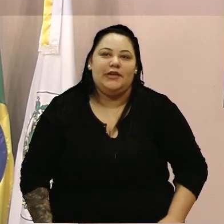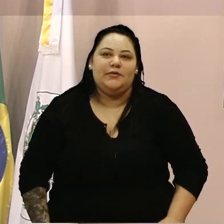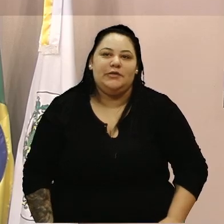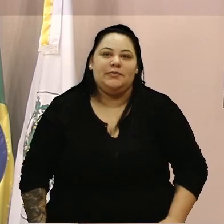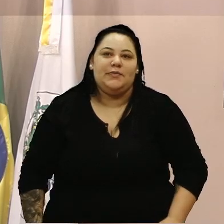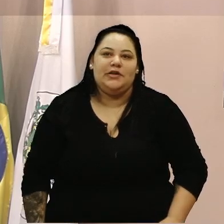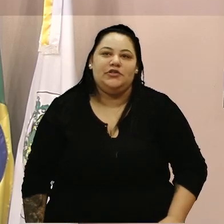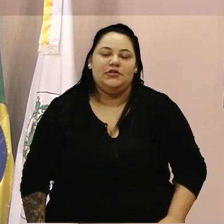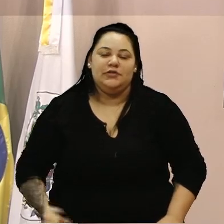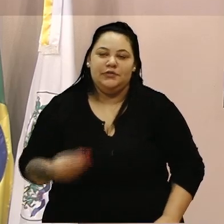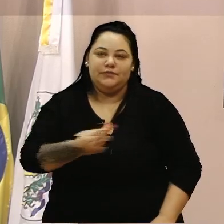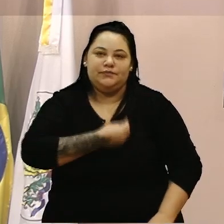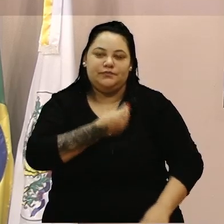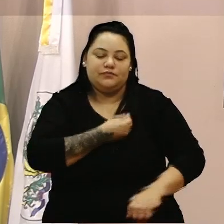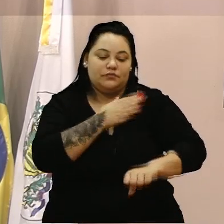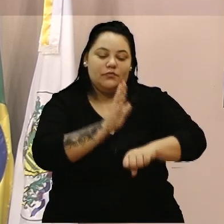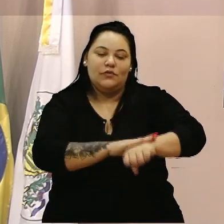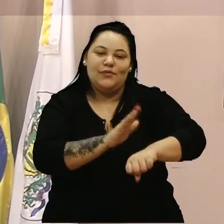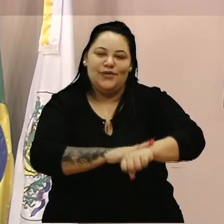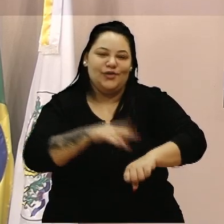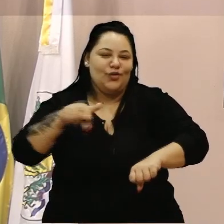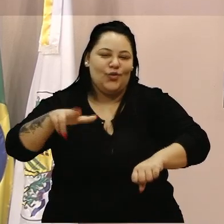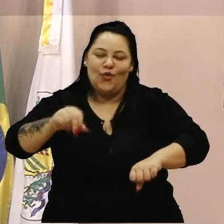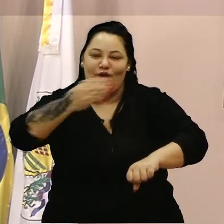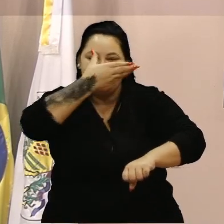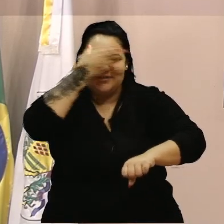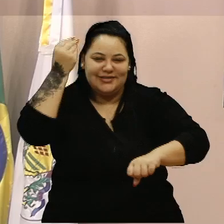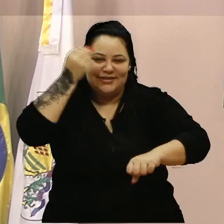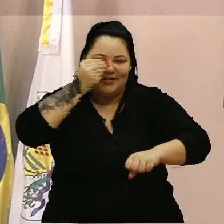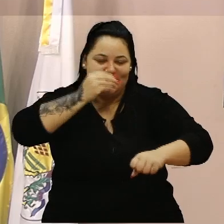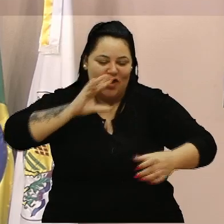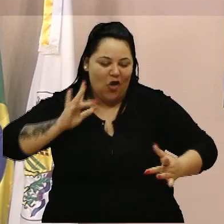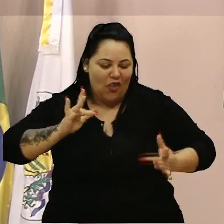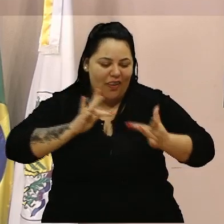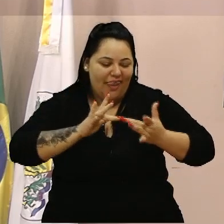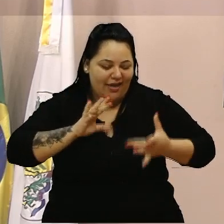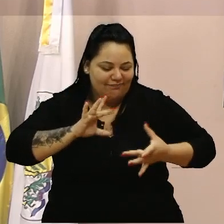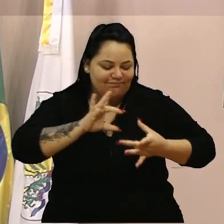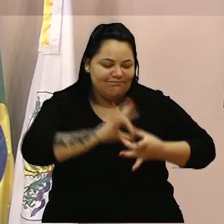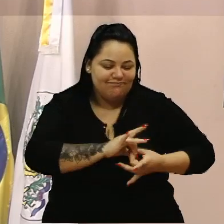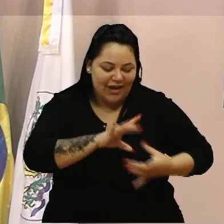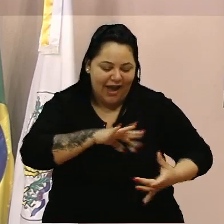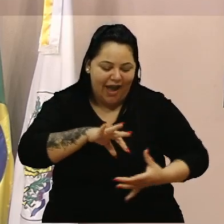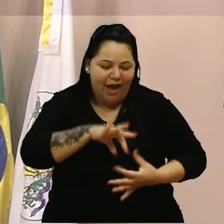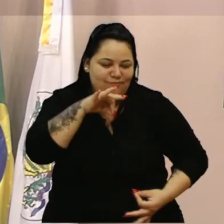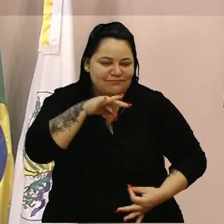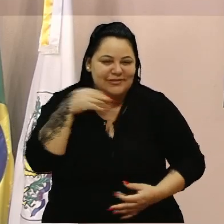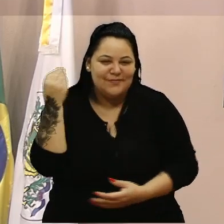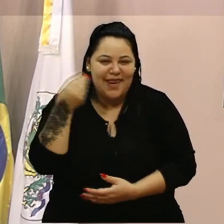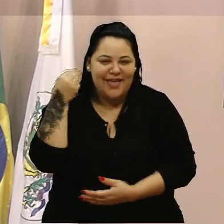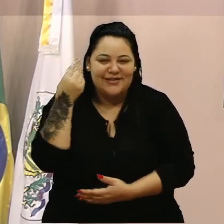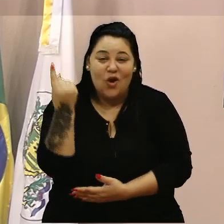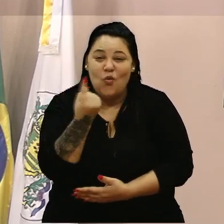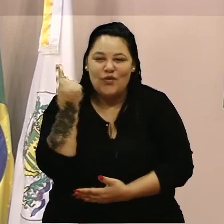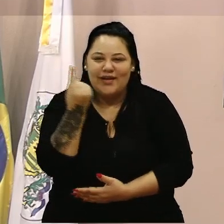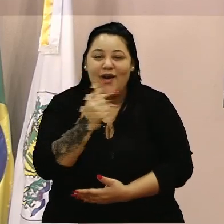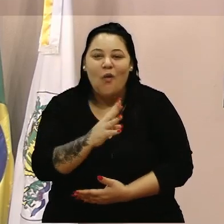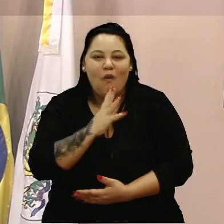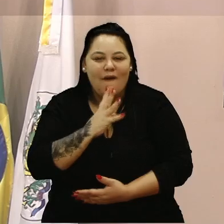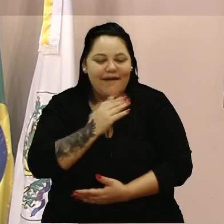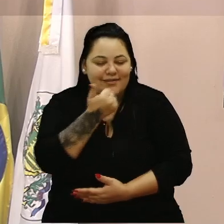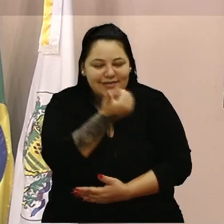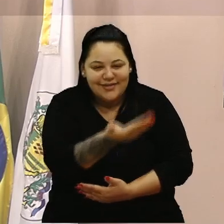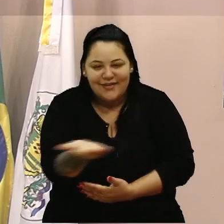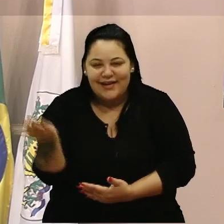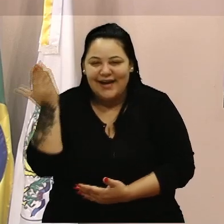Viva momentos inesquecíveis. Conecte sua alma a uma experiência única. Conheça este vale que irá lhe proporcionar